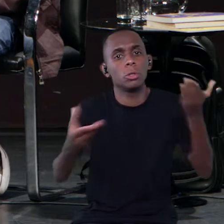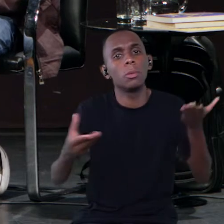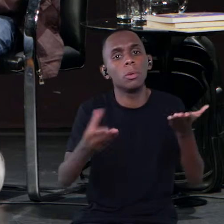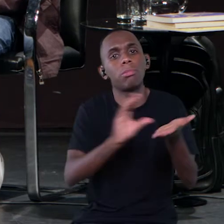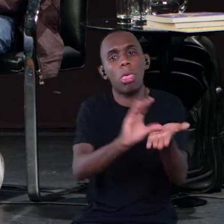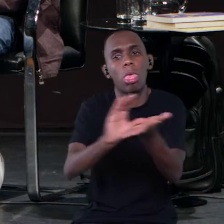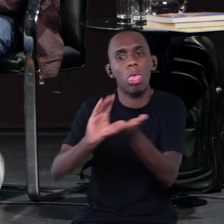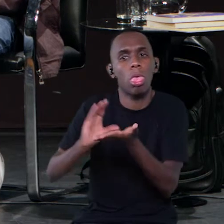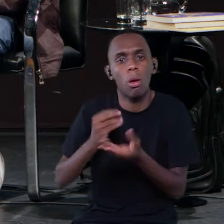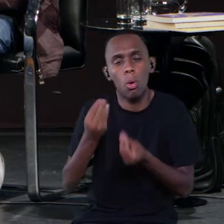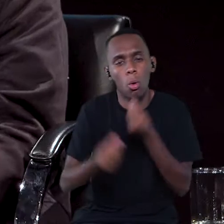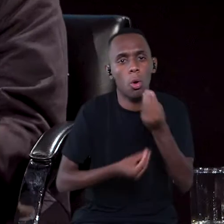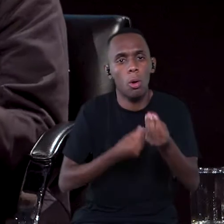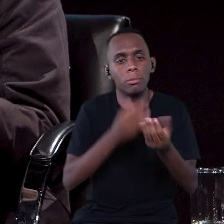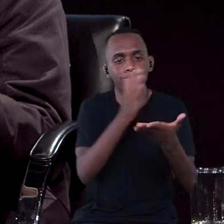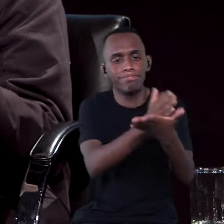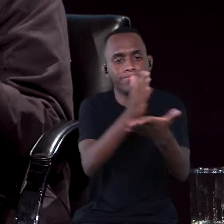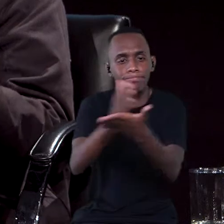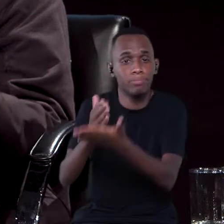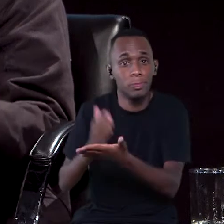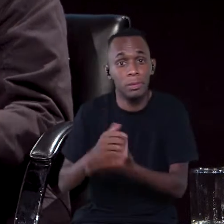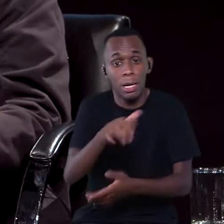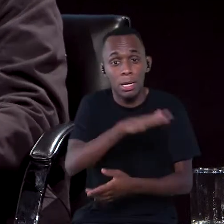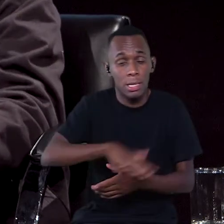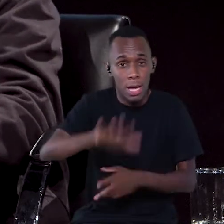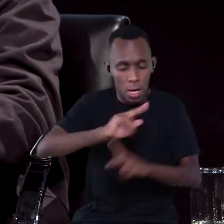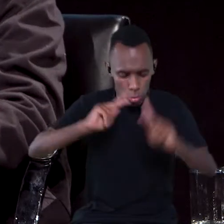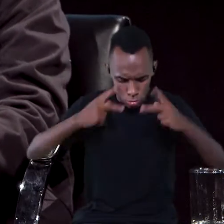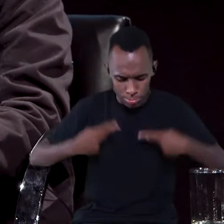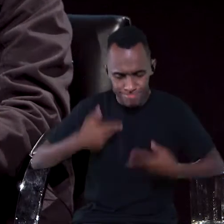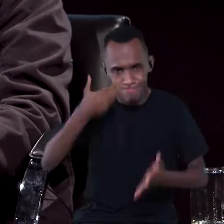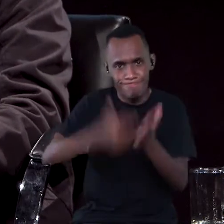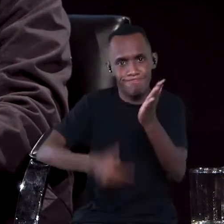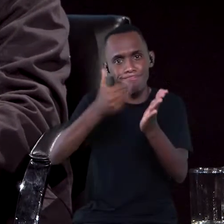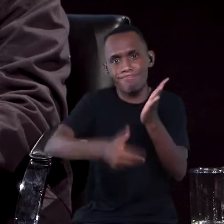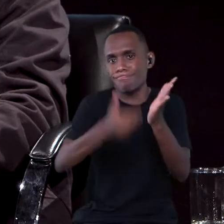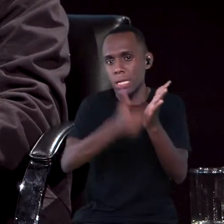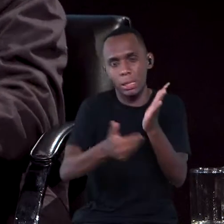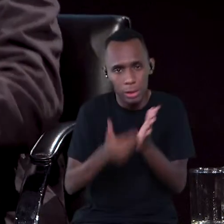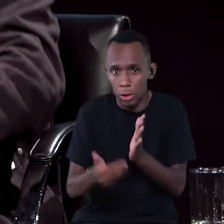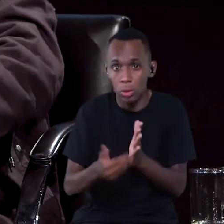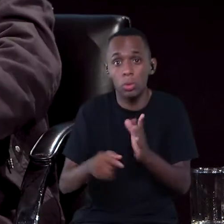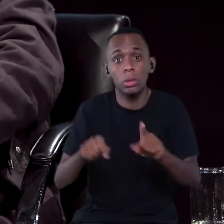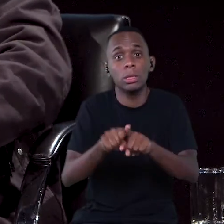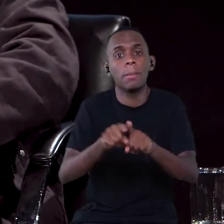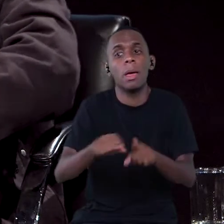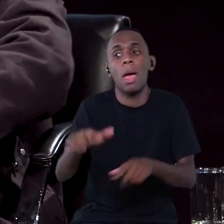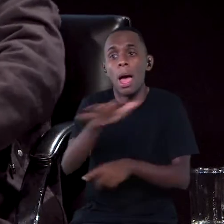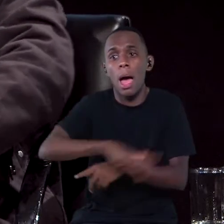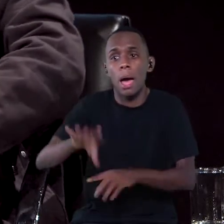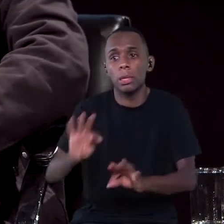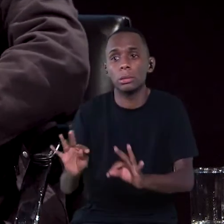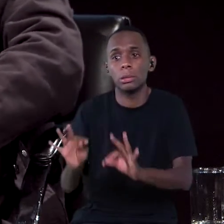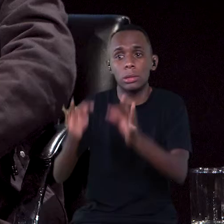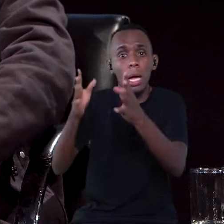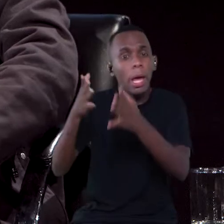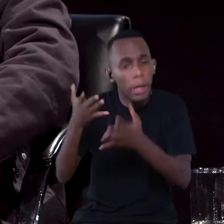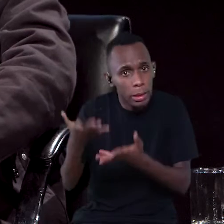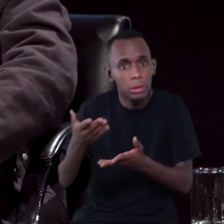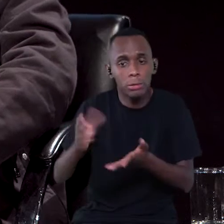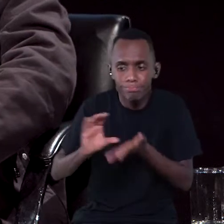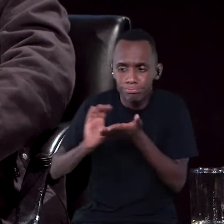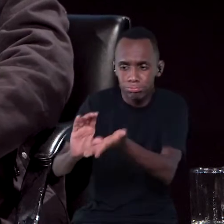recursos financeiros. As áreas humanas perderam radicalmente esses recursos, né? As áreas técnicas ganharam